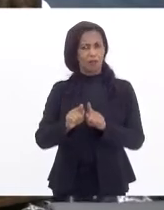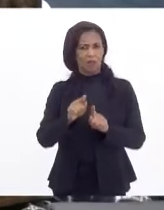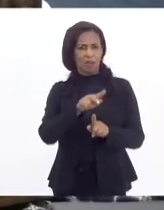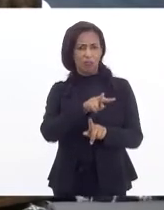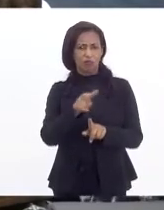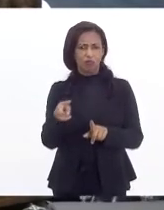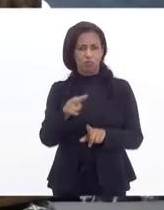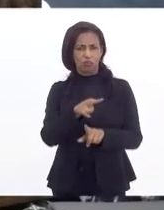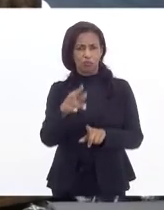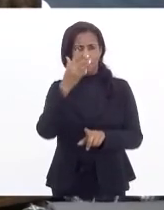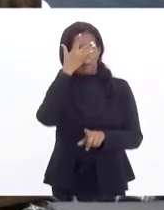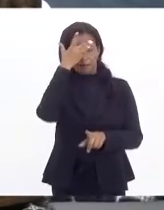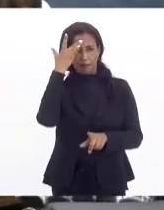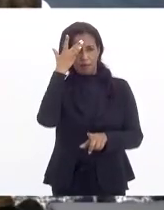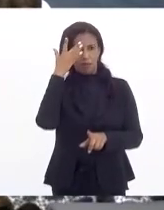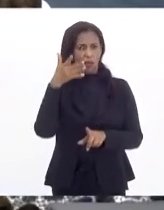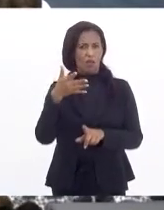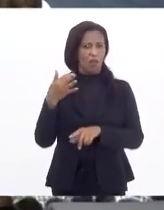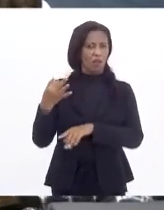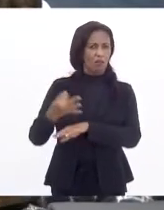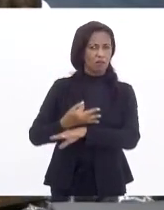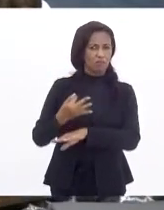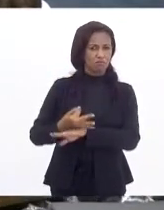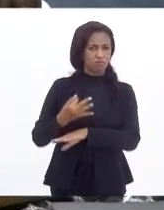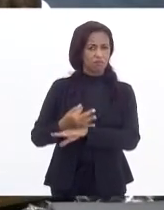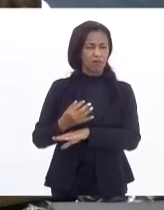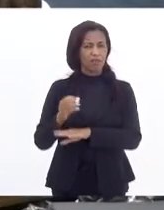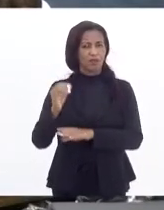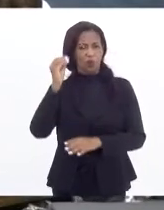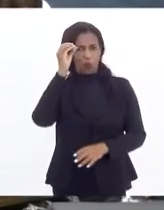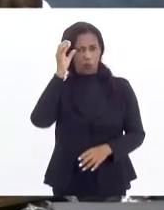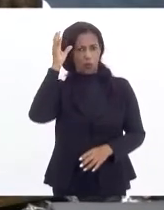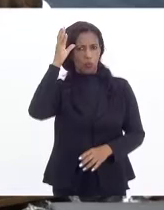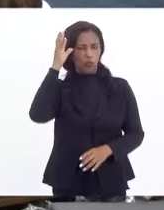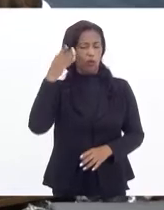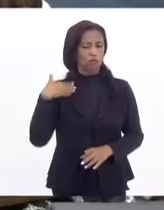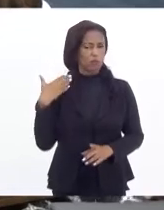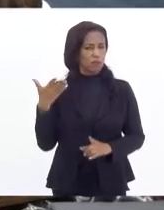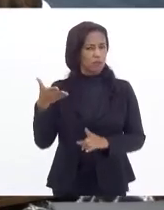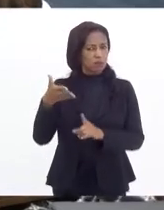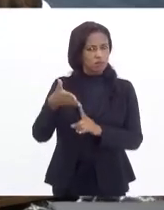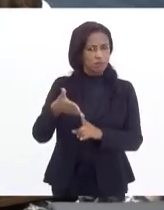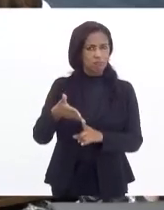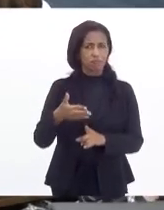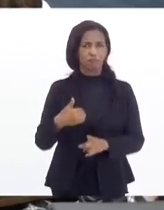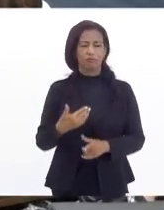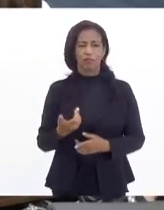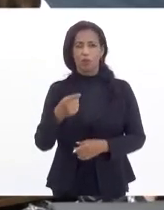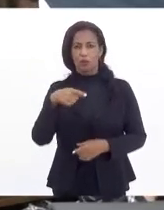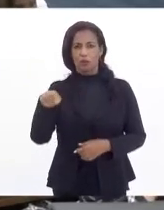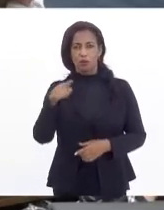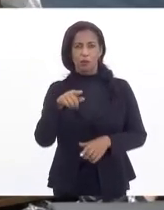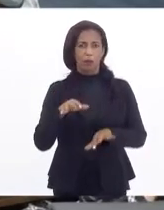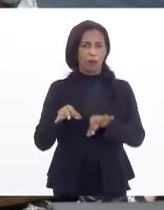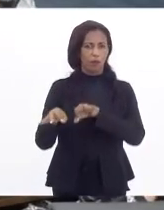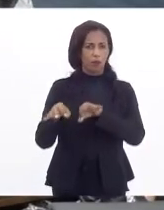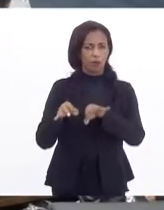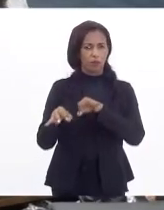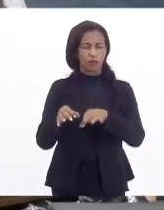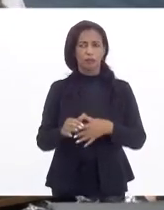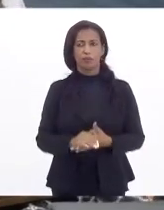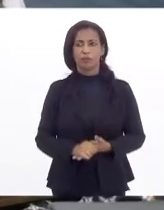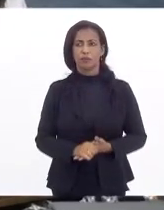Lobo, e é um espaço de resistência cultural. Então, nesse sentido, o vosso projeto